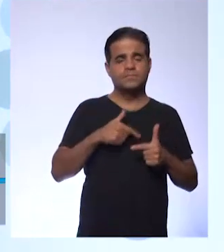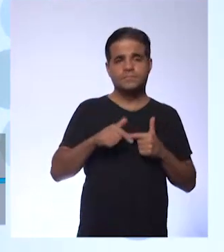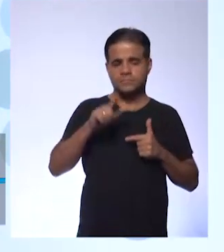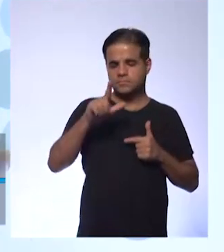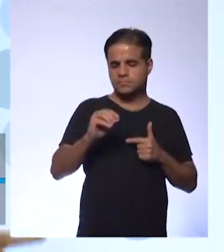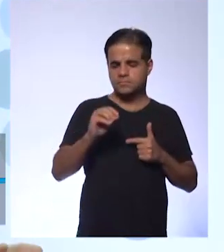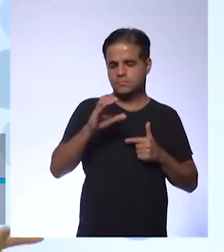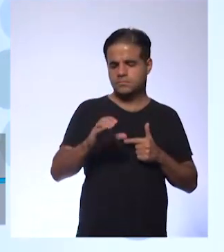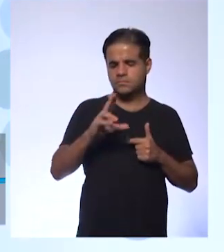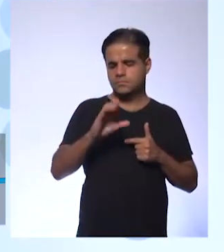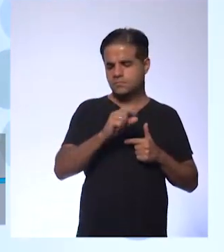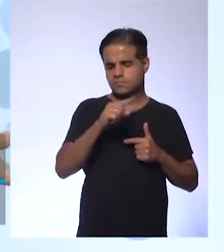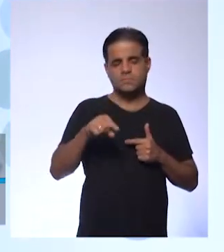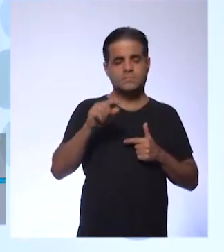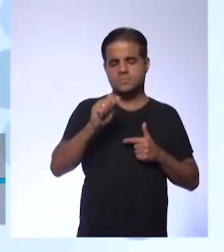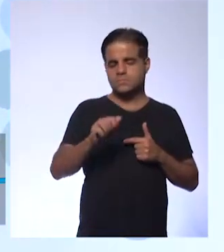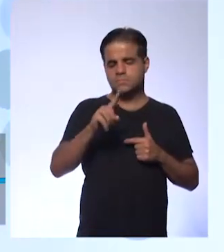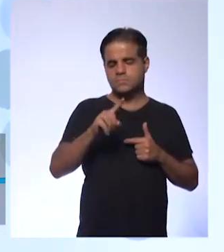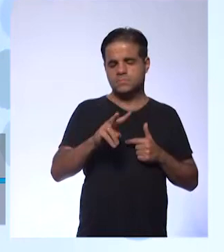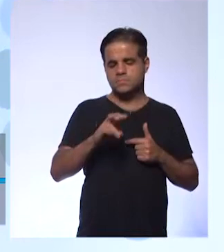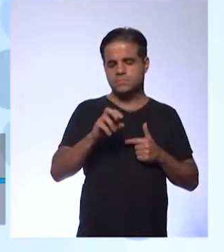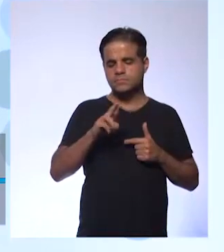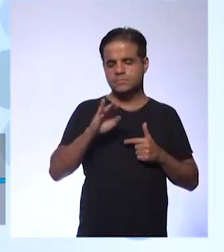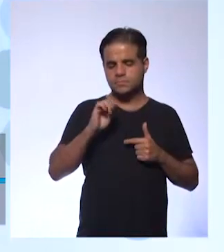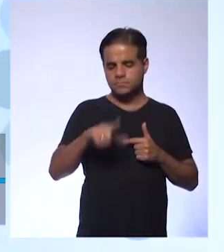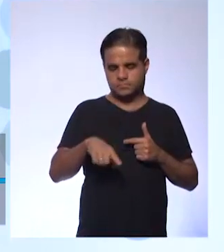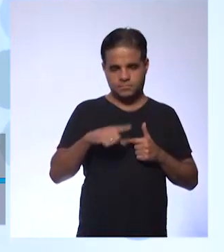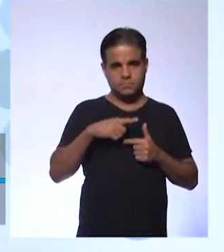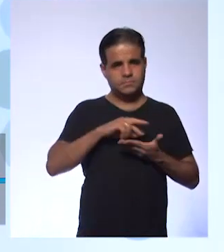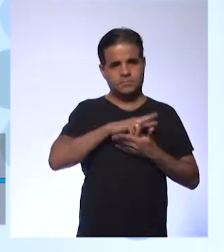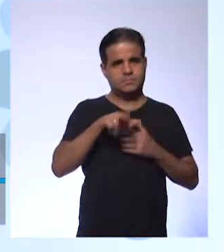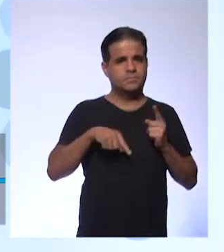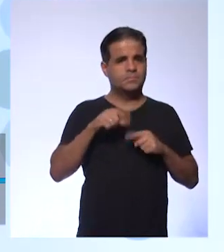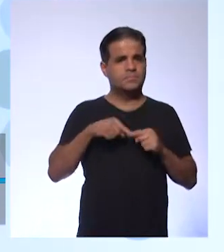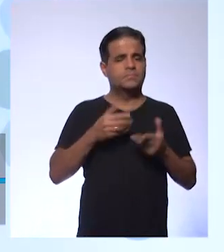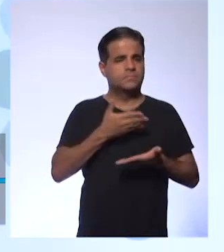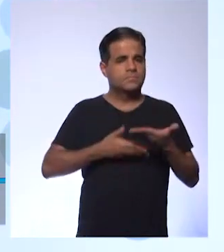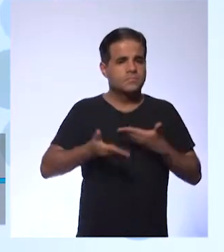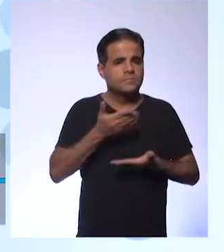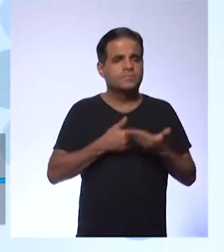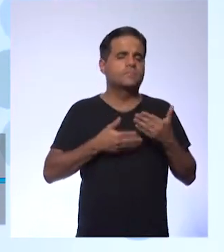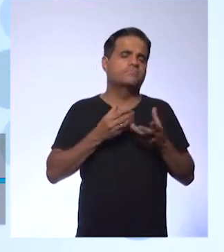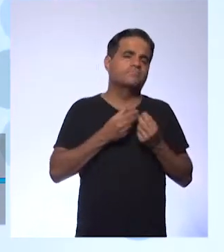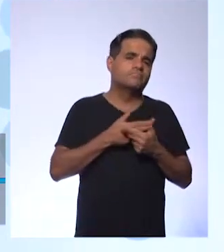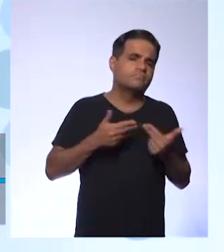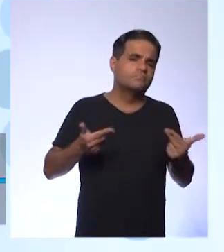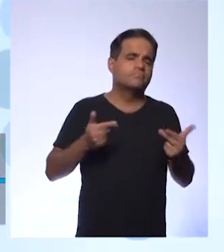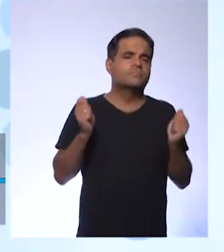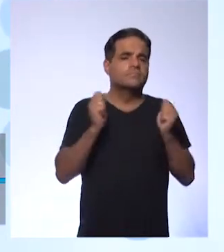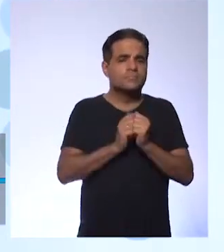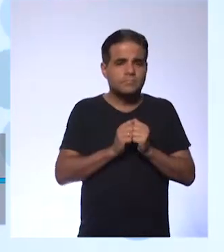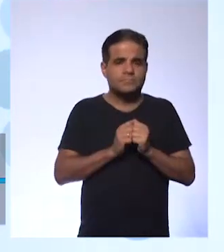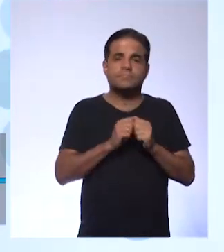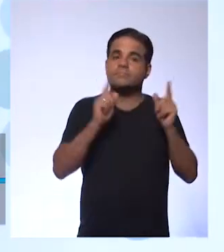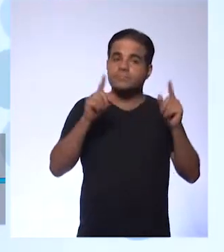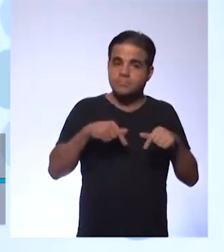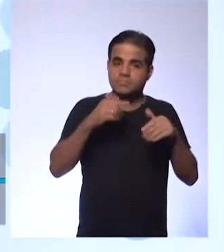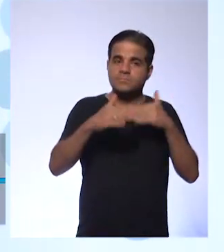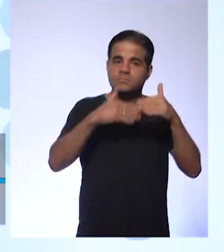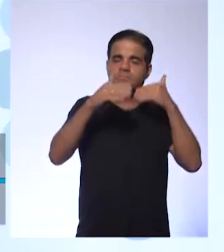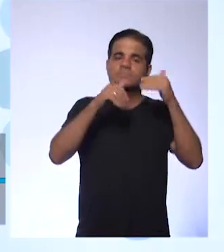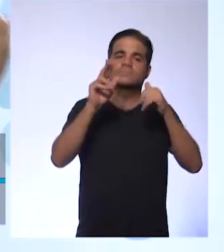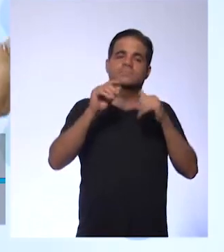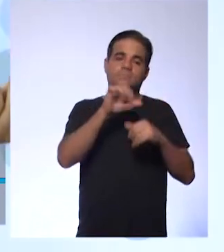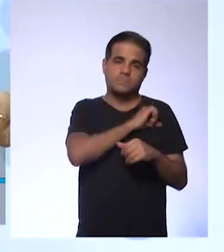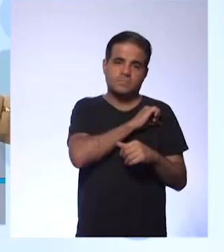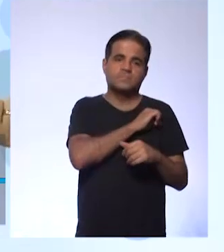locução adverbial. Porque o Uhum, sétimo e o nono, muitas vezes, tem muita matéria correlata, né? Muitas coisas ali que são desenvolvidas no